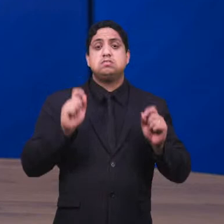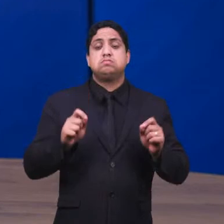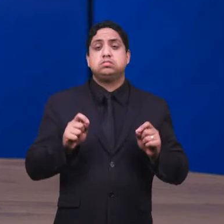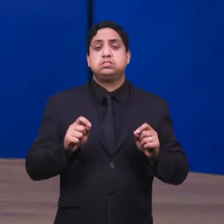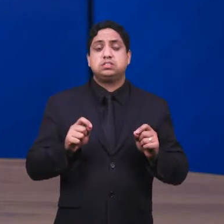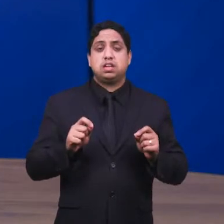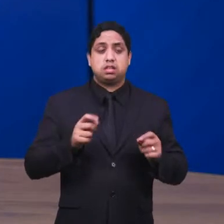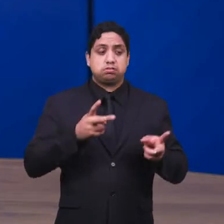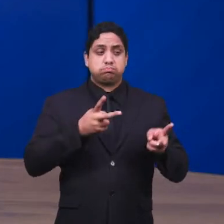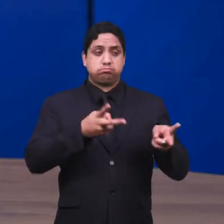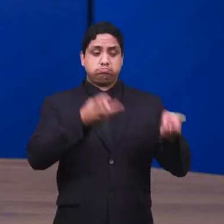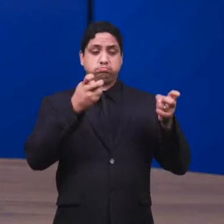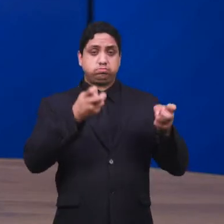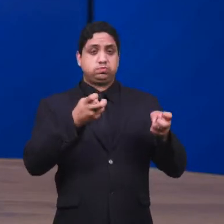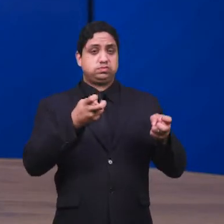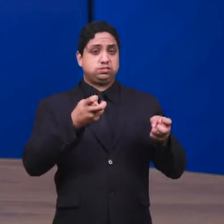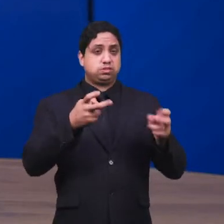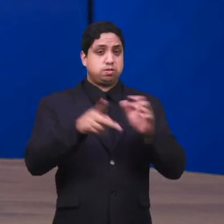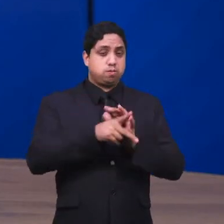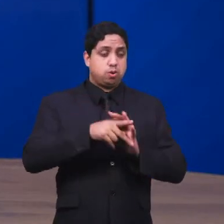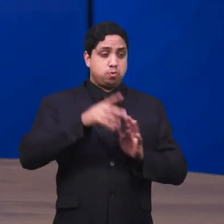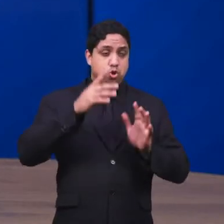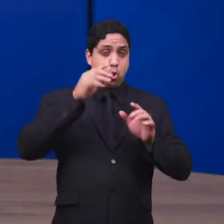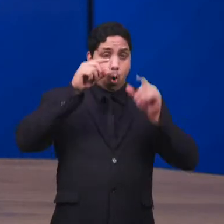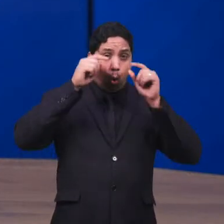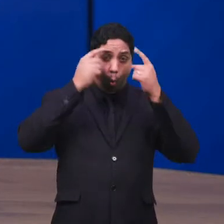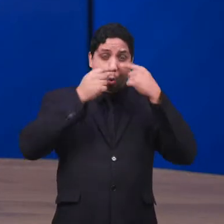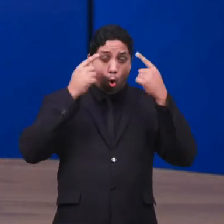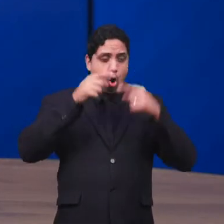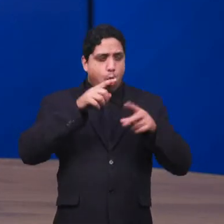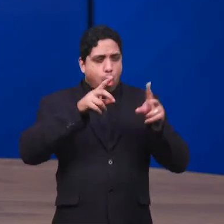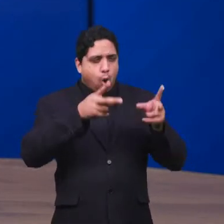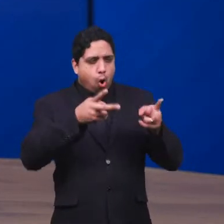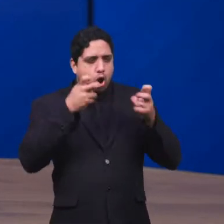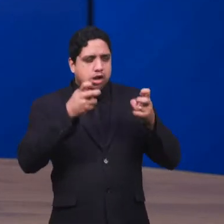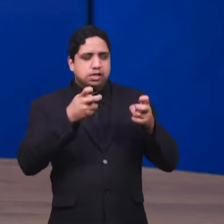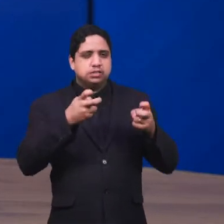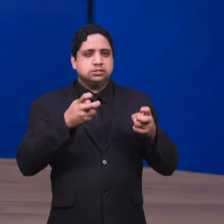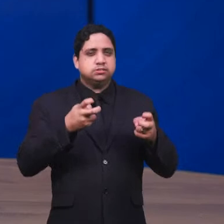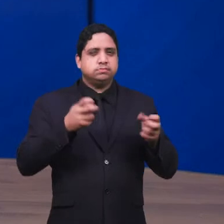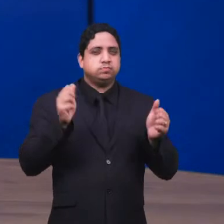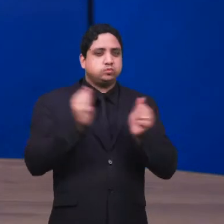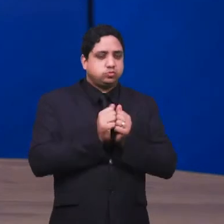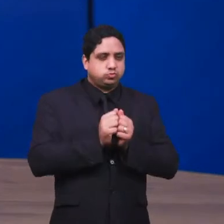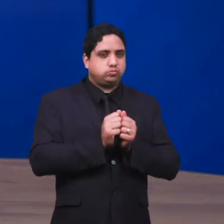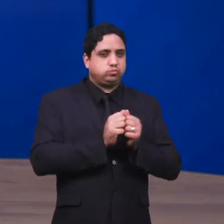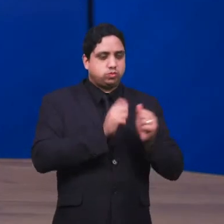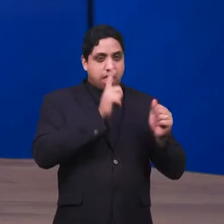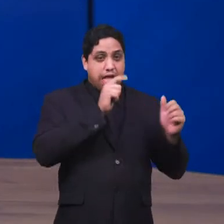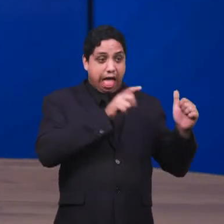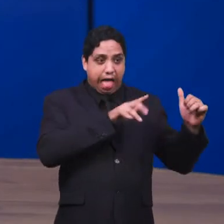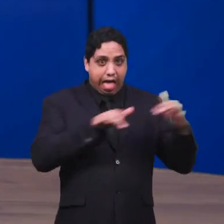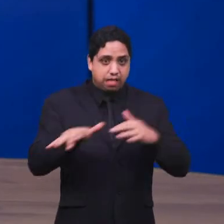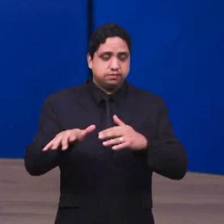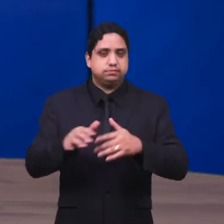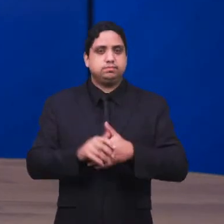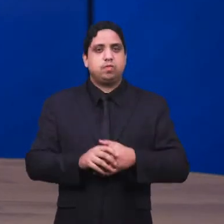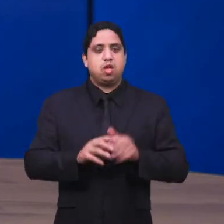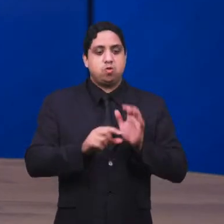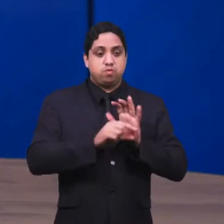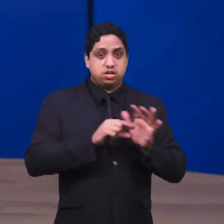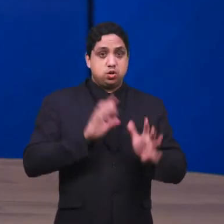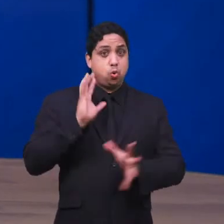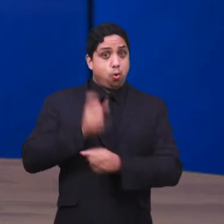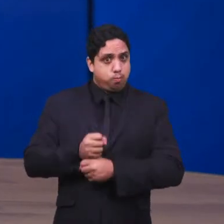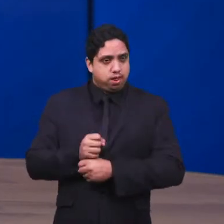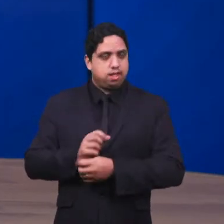à contemplação que foi feita dos olhos do Senhor como das pombas, junto às correntes de águas. Aí o versículo completa